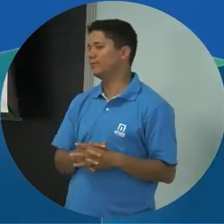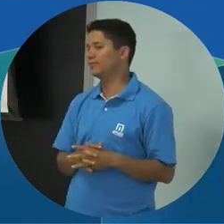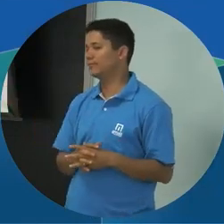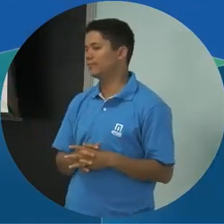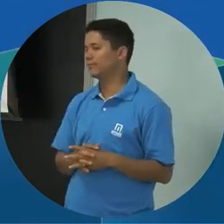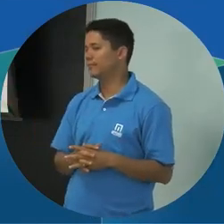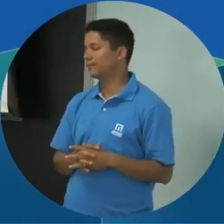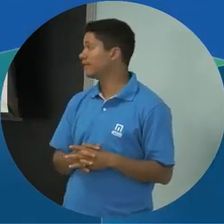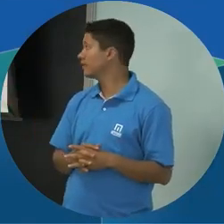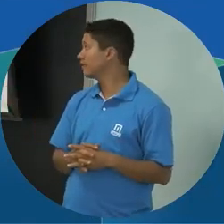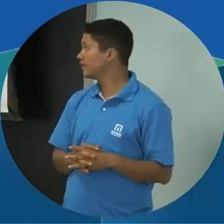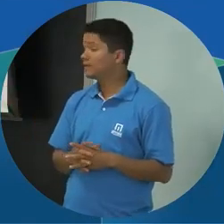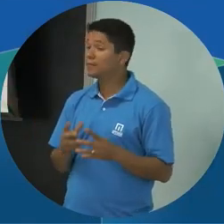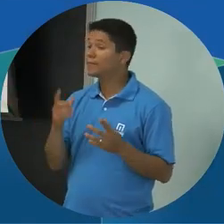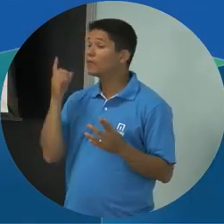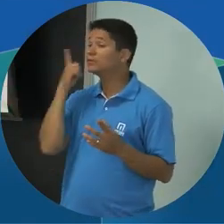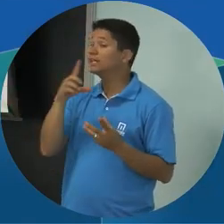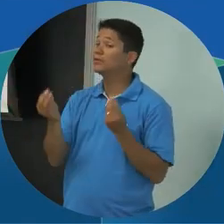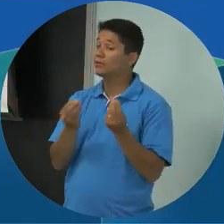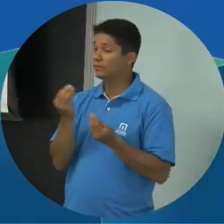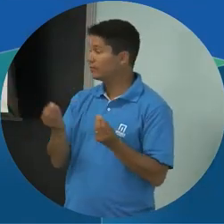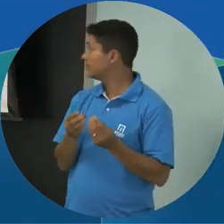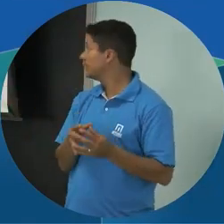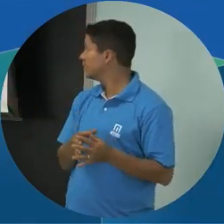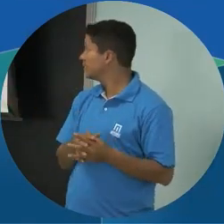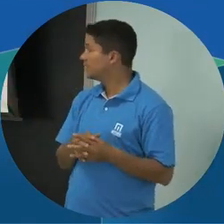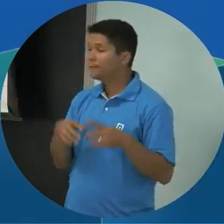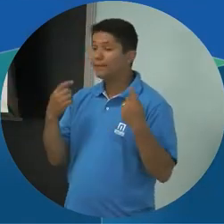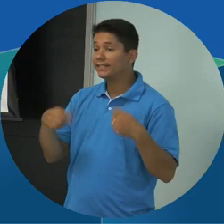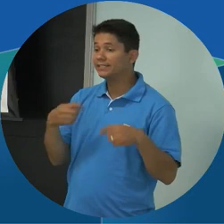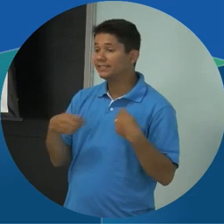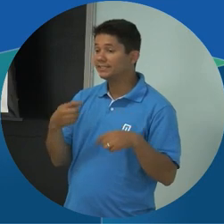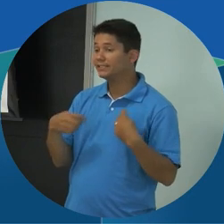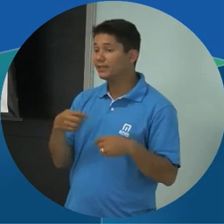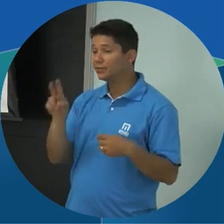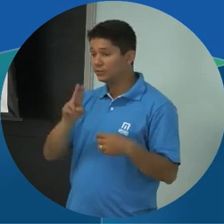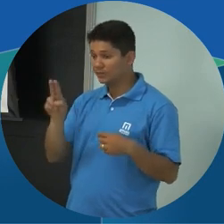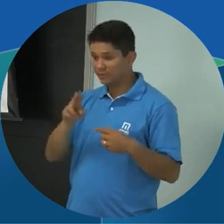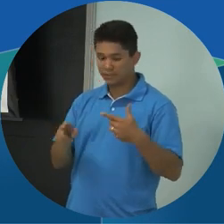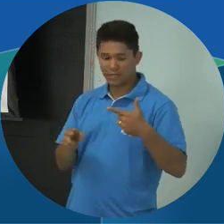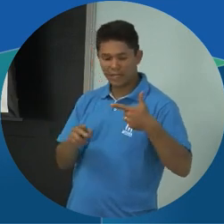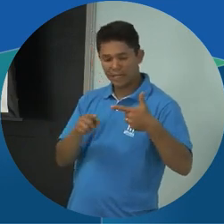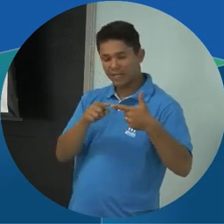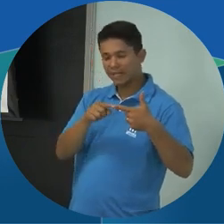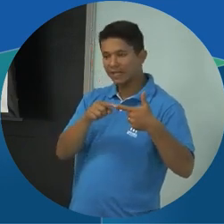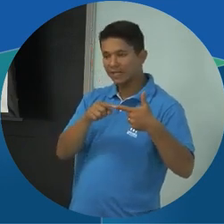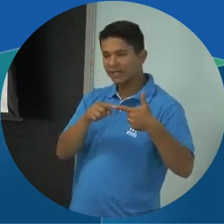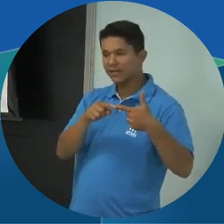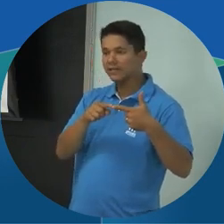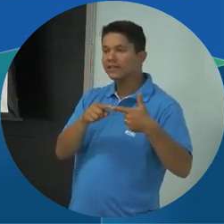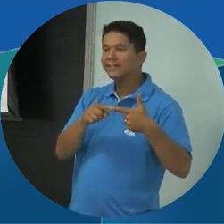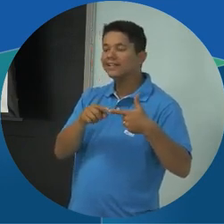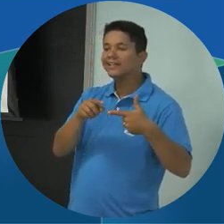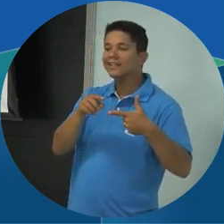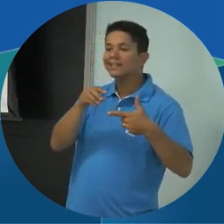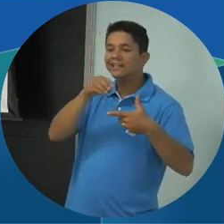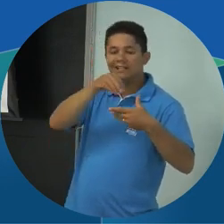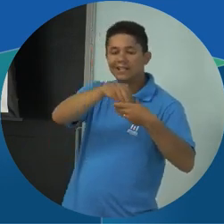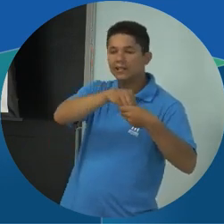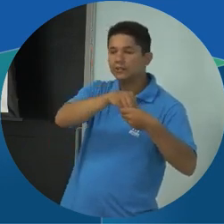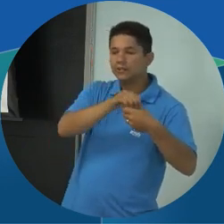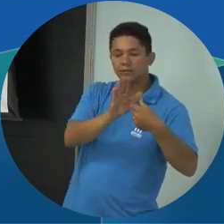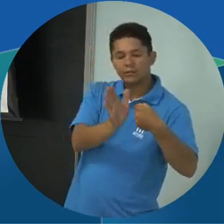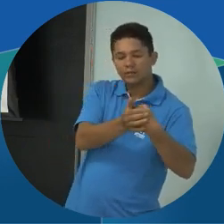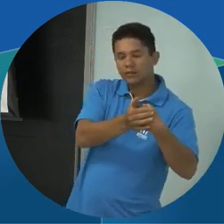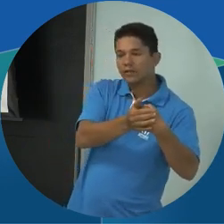jato compactado. Para que isso funcione, eu preciso que o equipamento tenha o quê? Uma reserva de energia